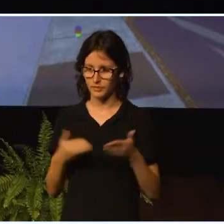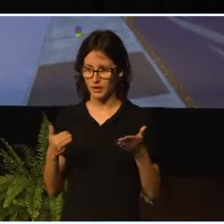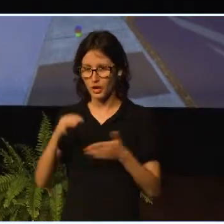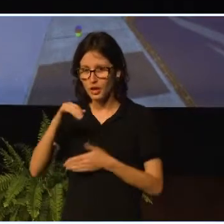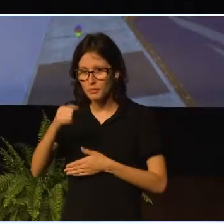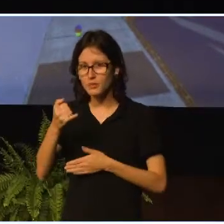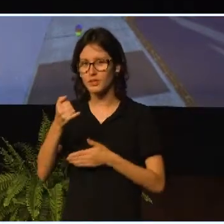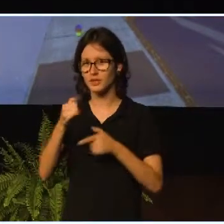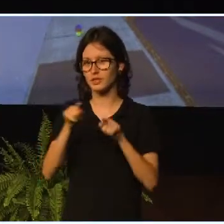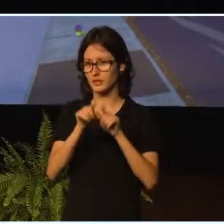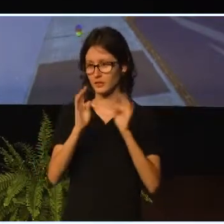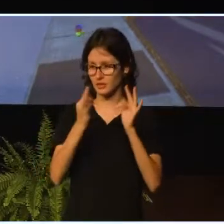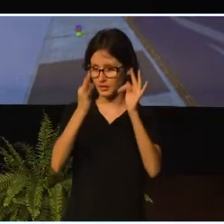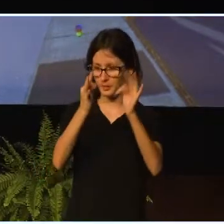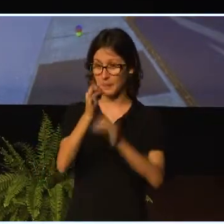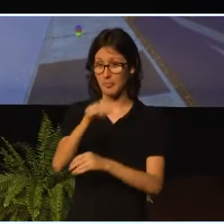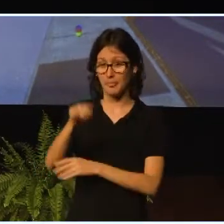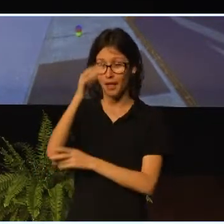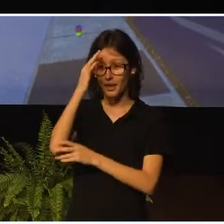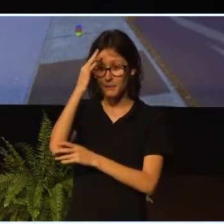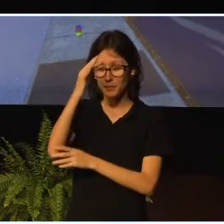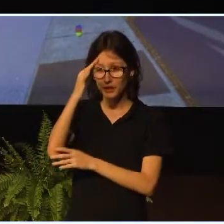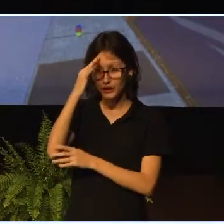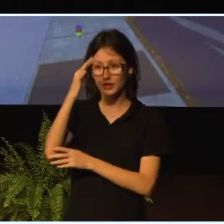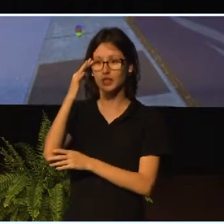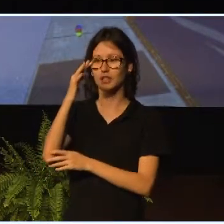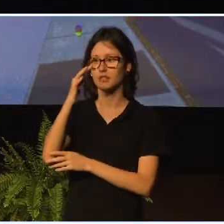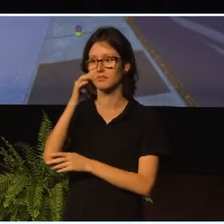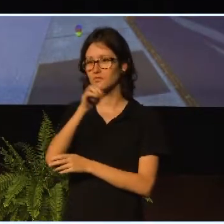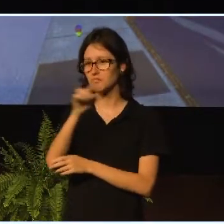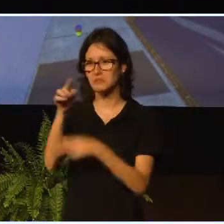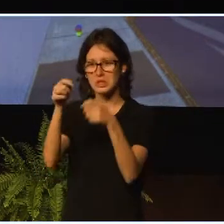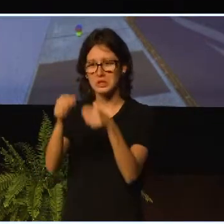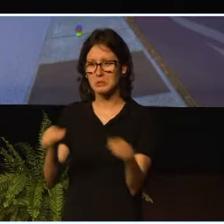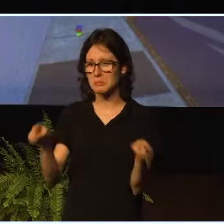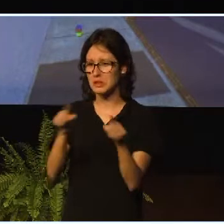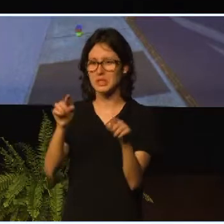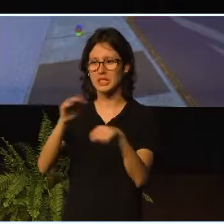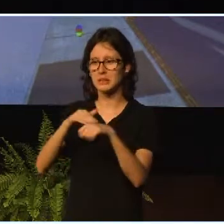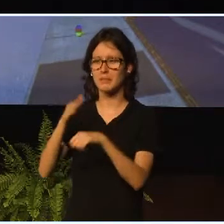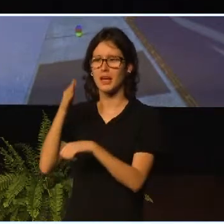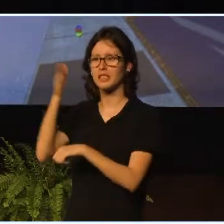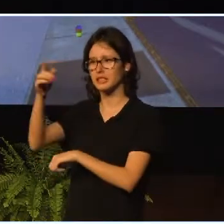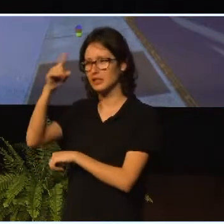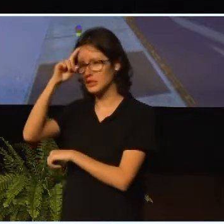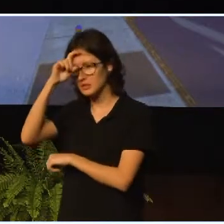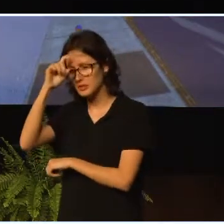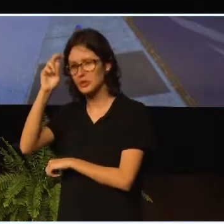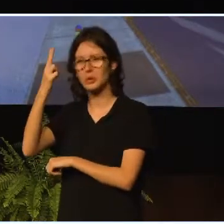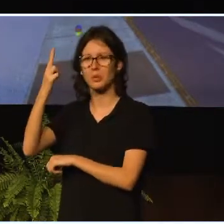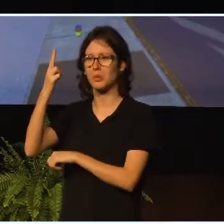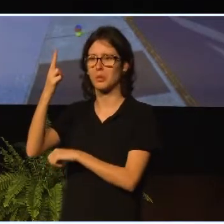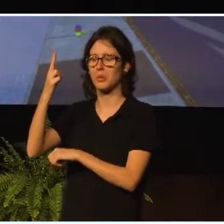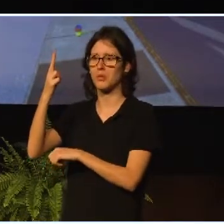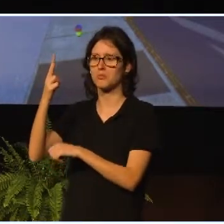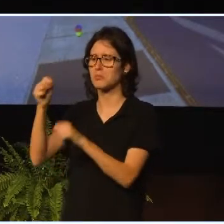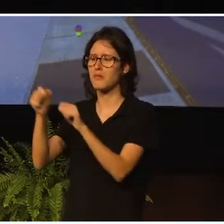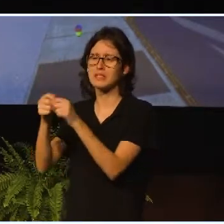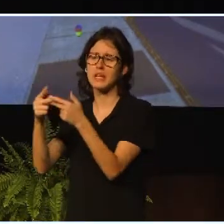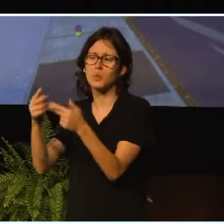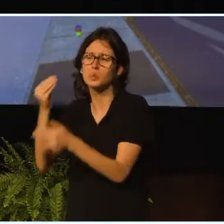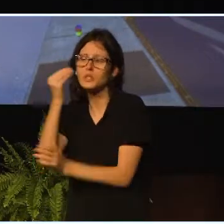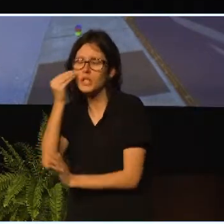Agora, aproveitando a tecnologia, imagina se você não precisasse mais ir a um hospital ou uma clínica para fazer